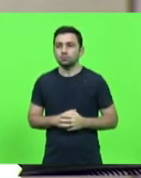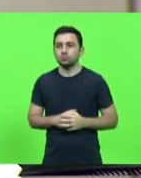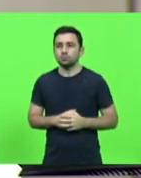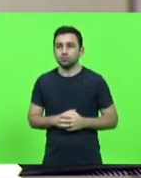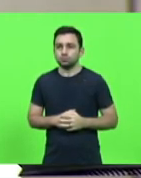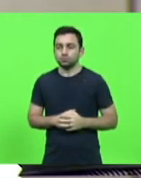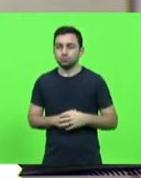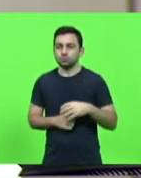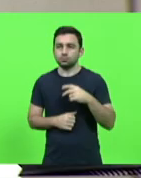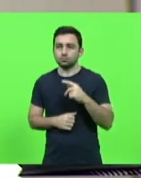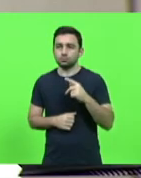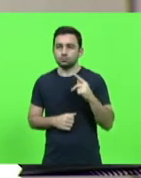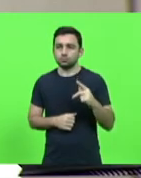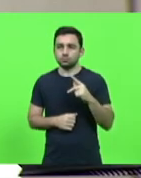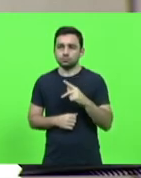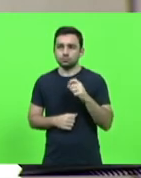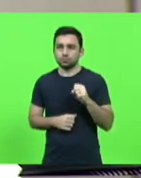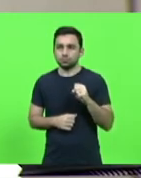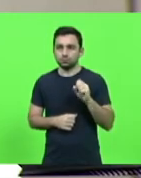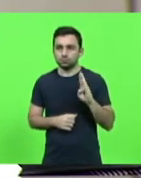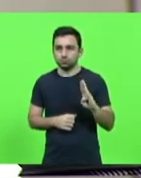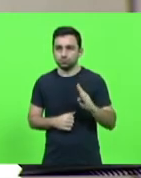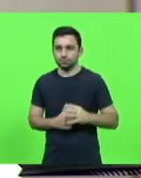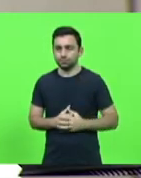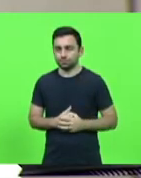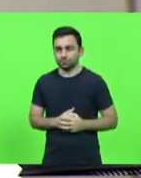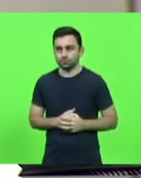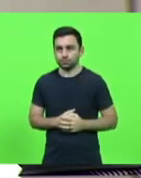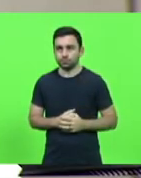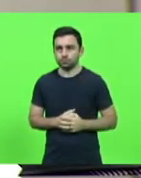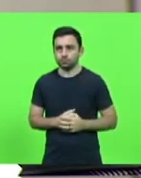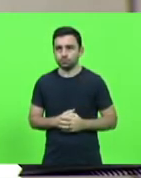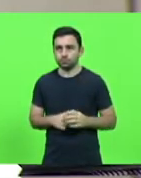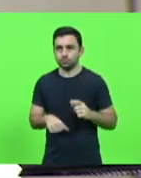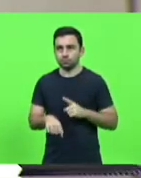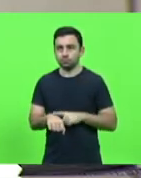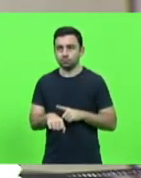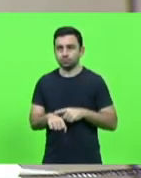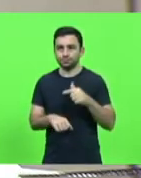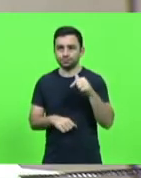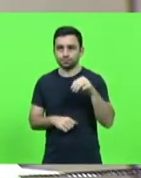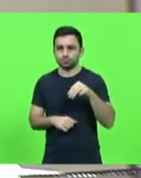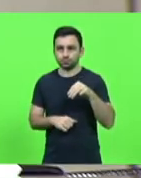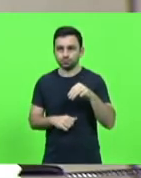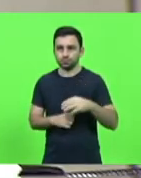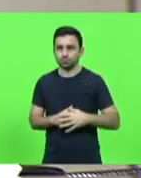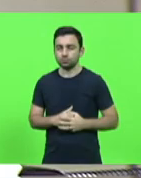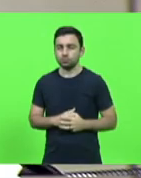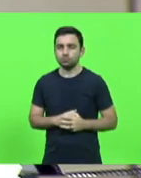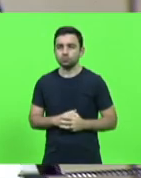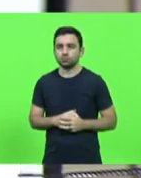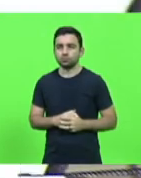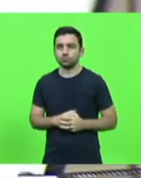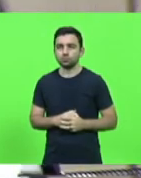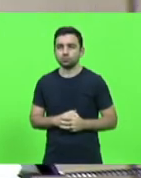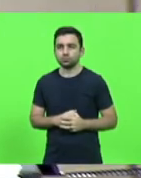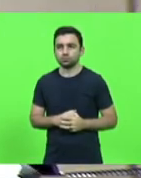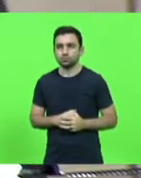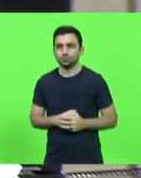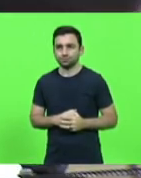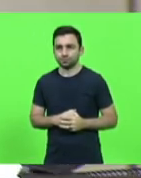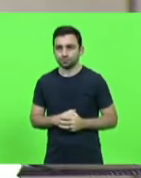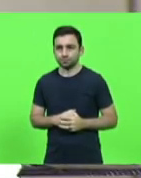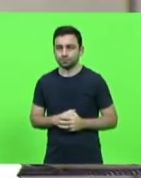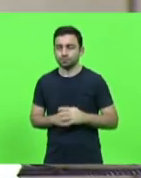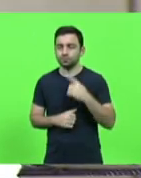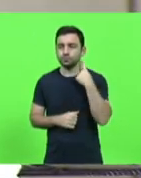Bloco PP, PSB, por 7 minutos. Obrigado, deputado